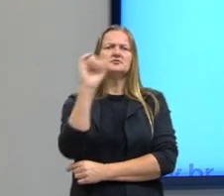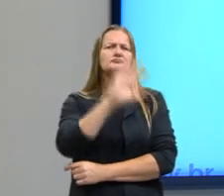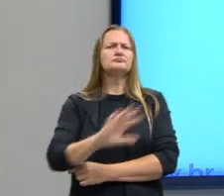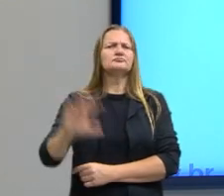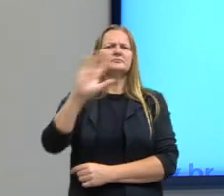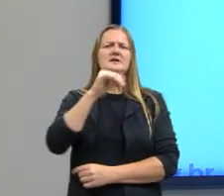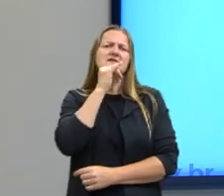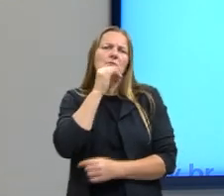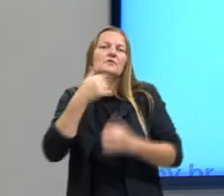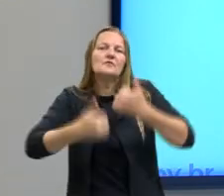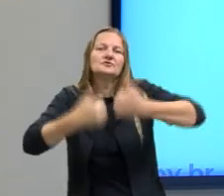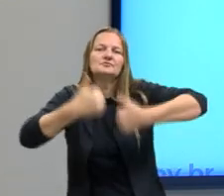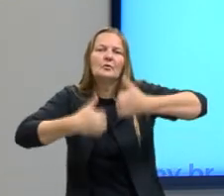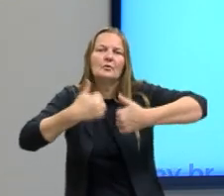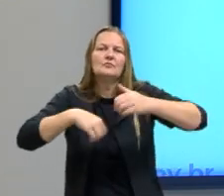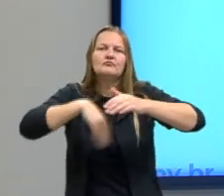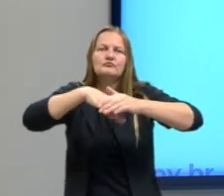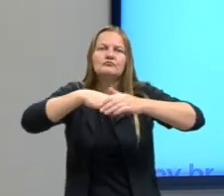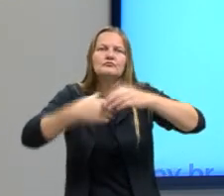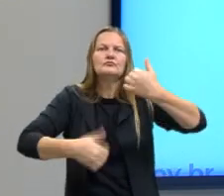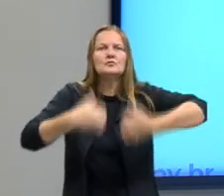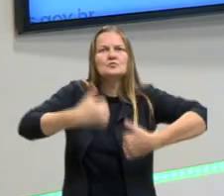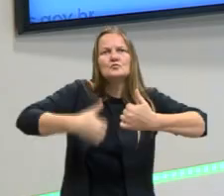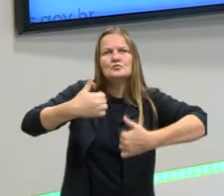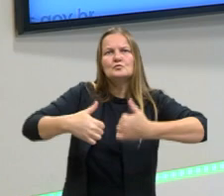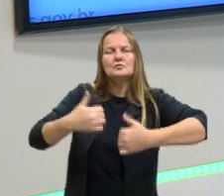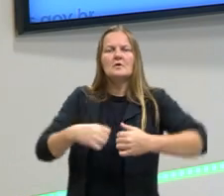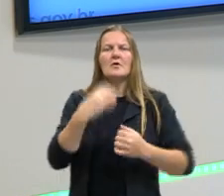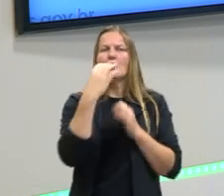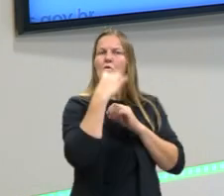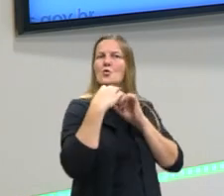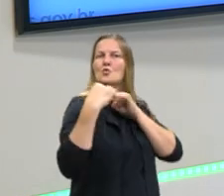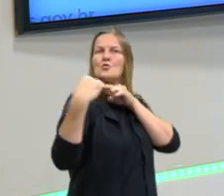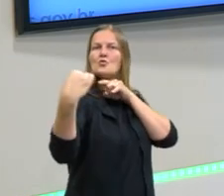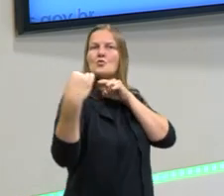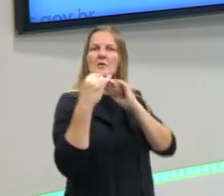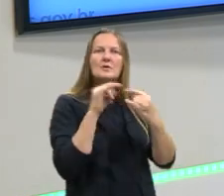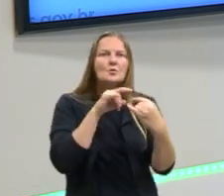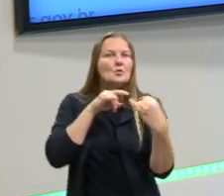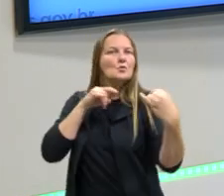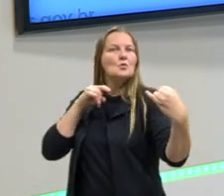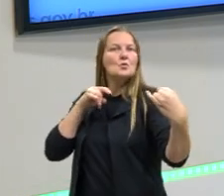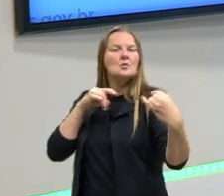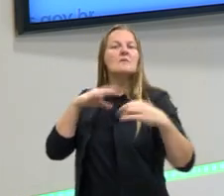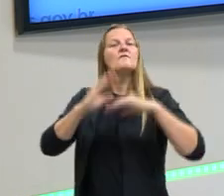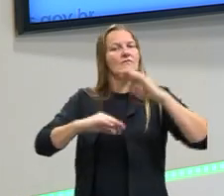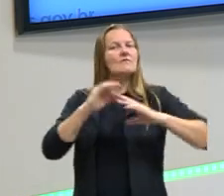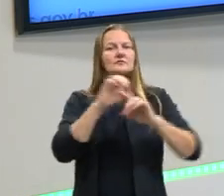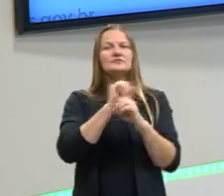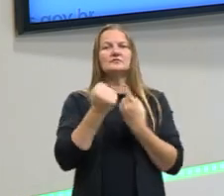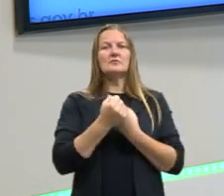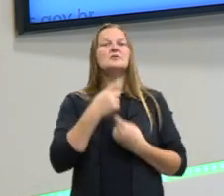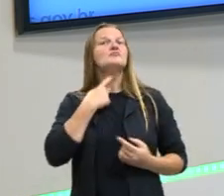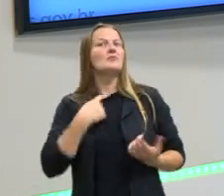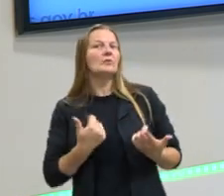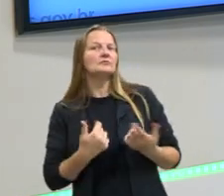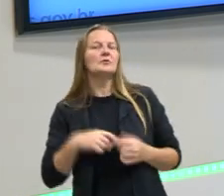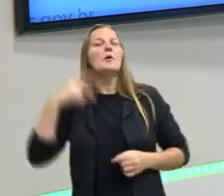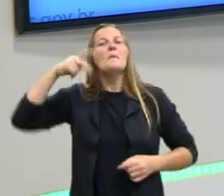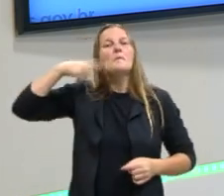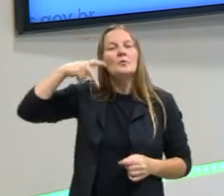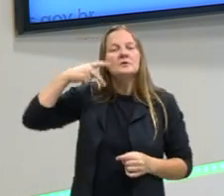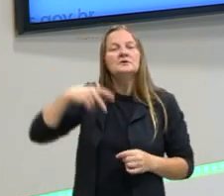eu futebol né pessoas são atraídas são envolvidas é um fato social que foi o futebol a